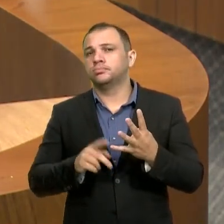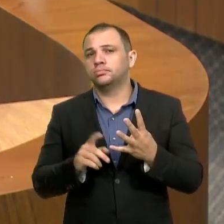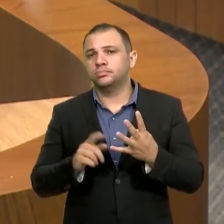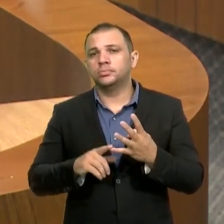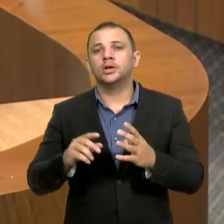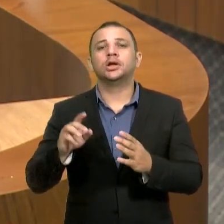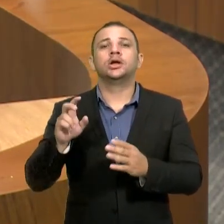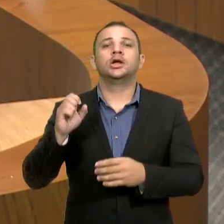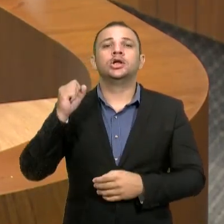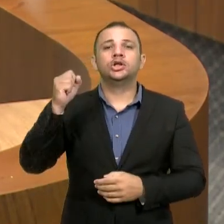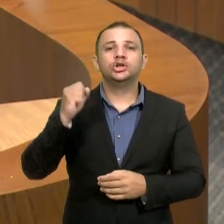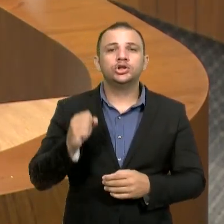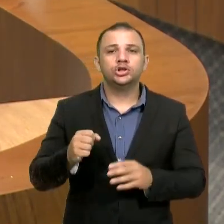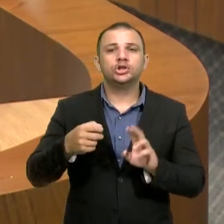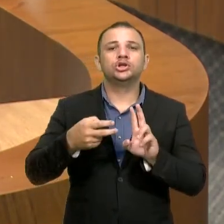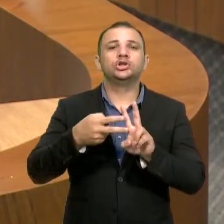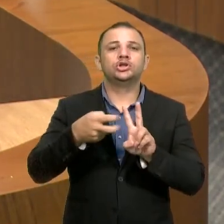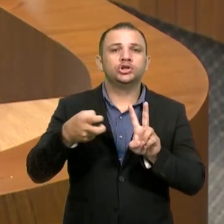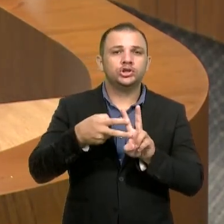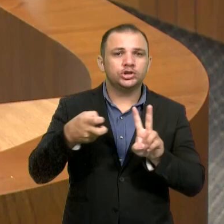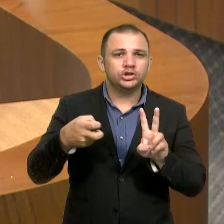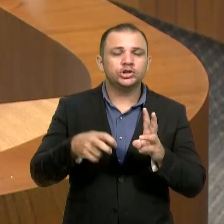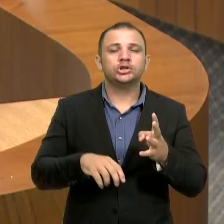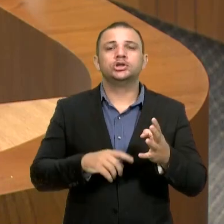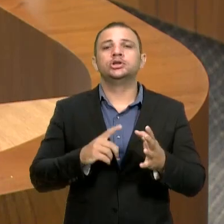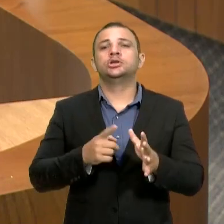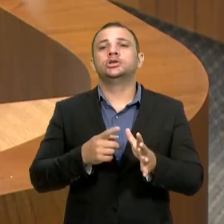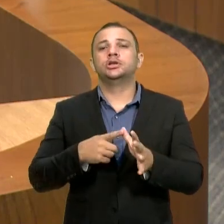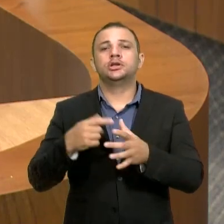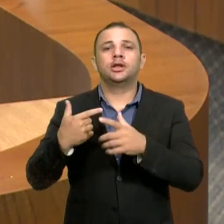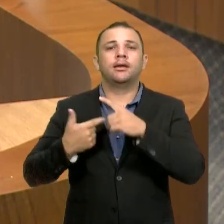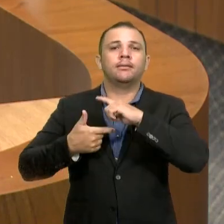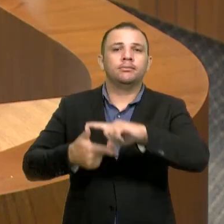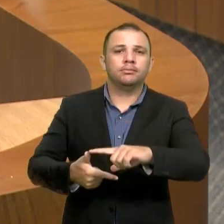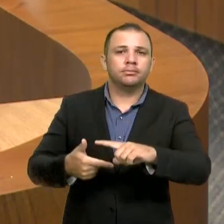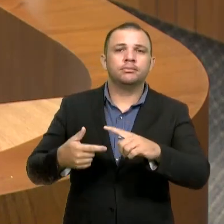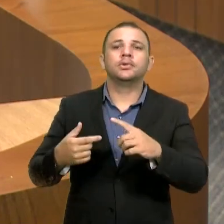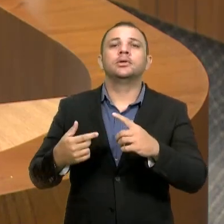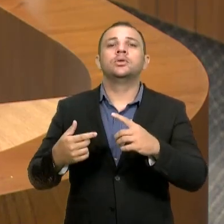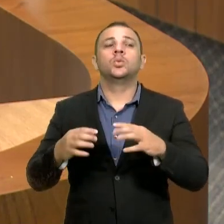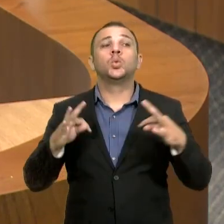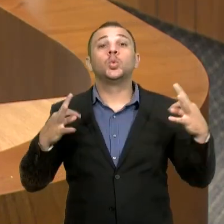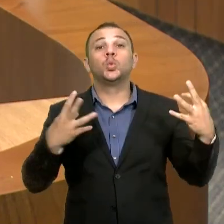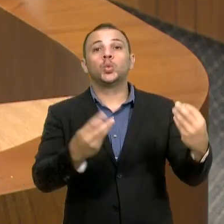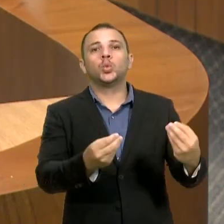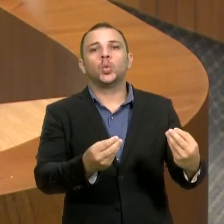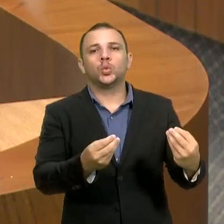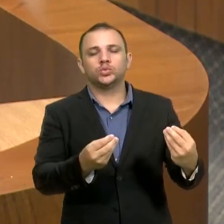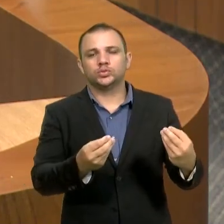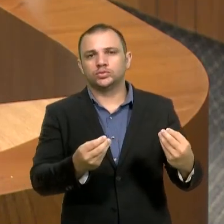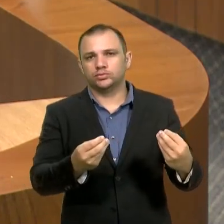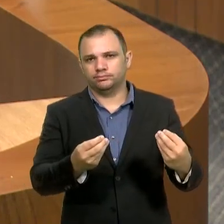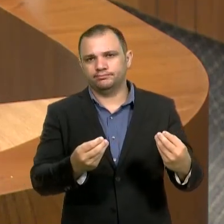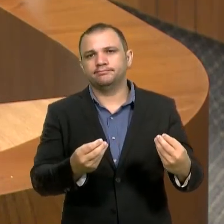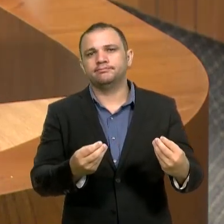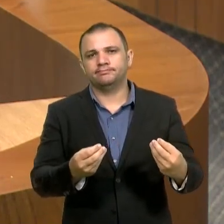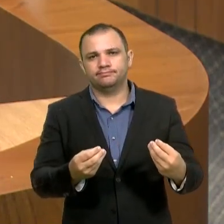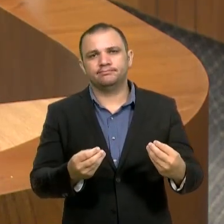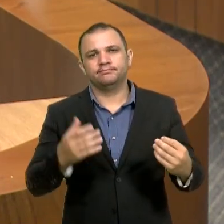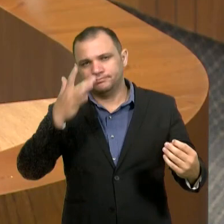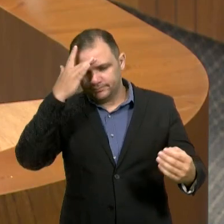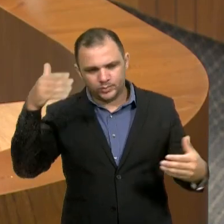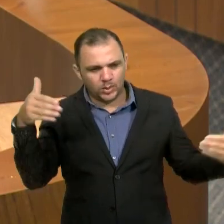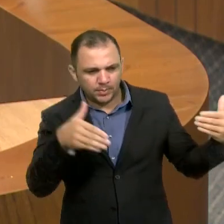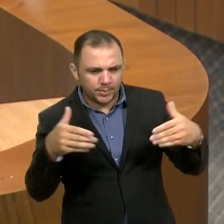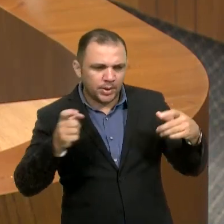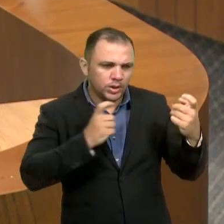indígenas, quilombolas, todos, fazendo debate para que pudesse enriquecer e